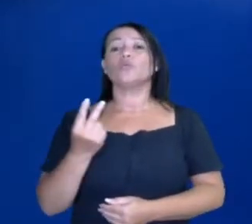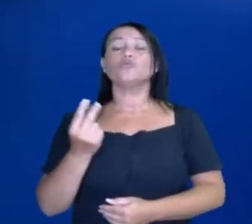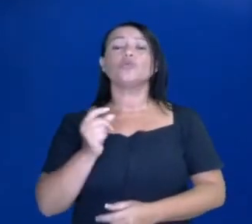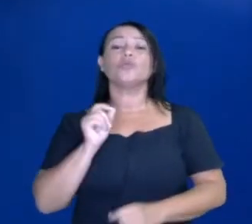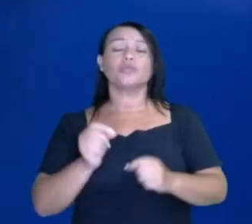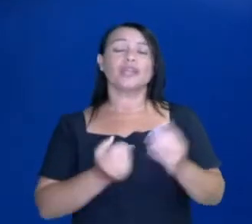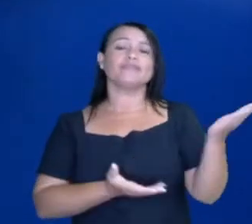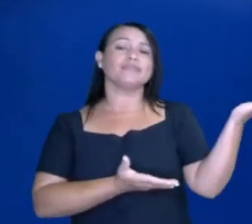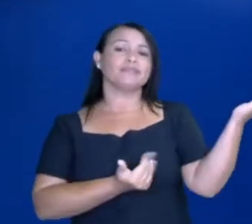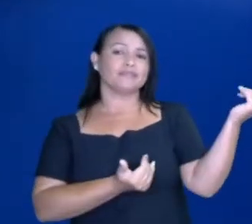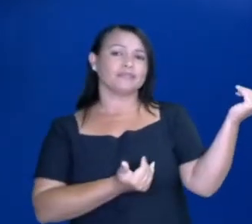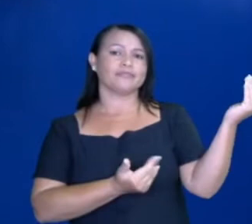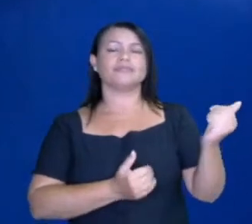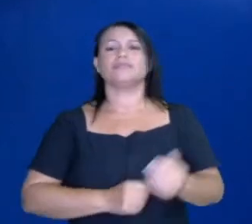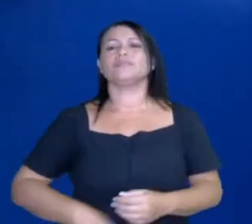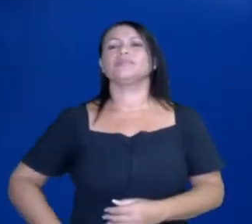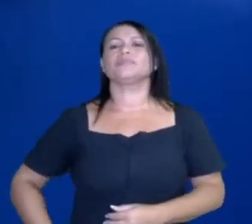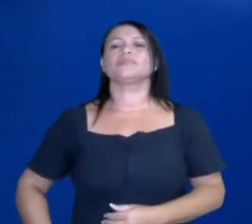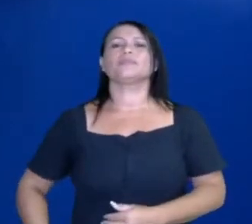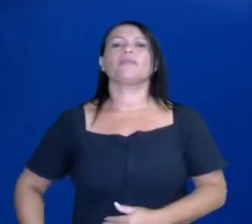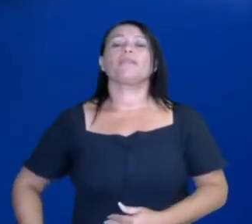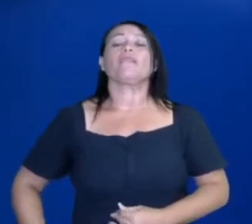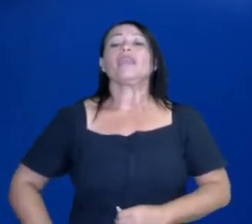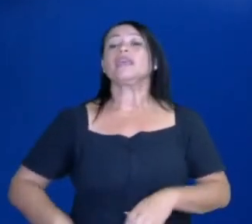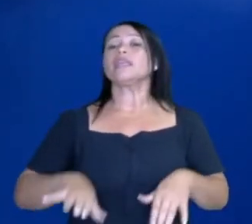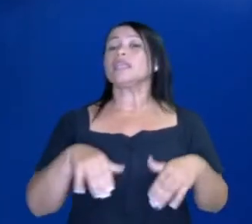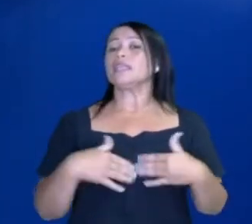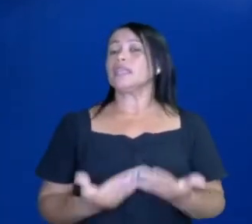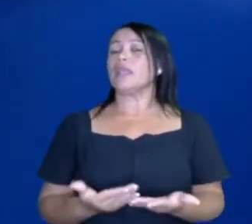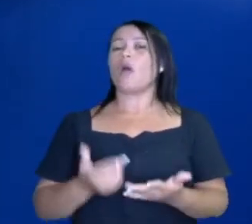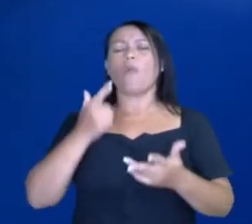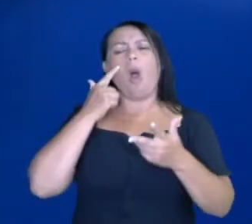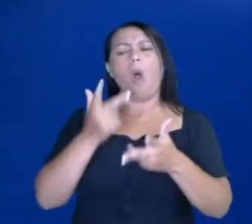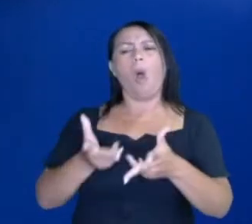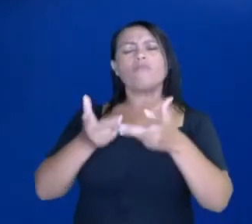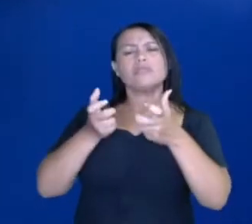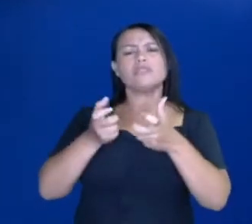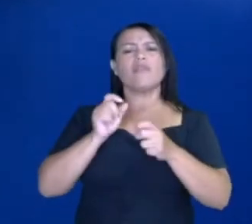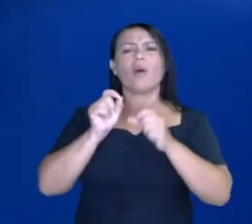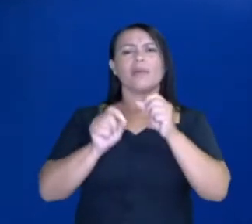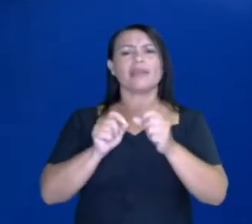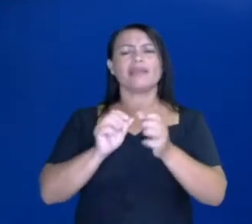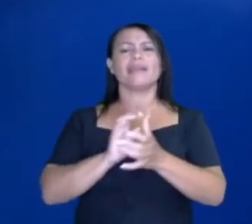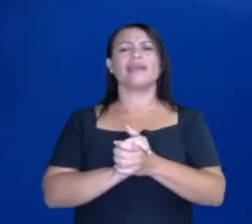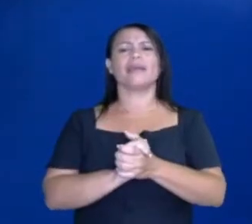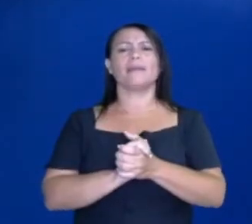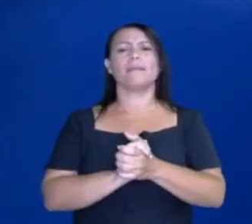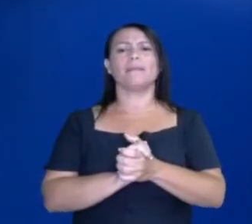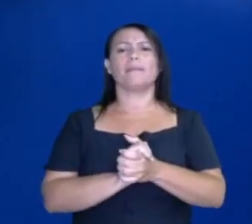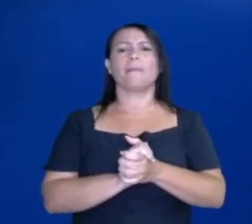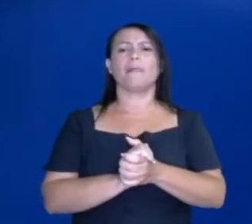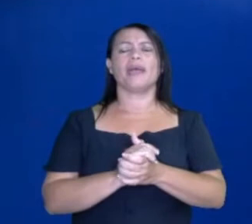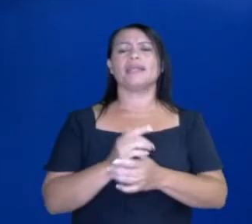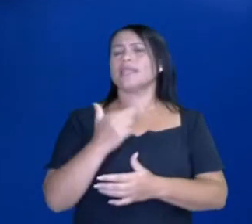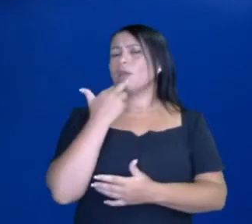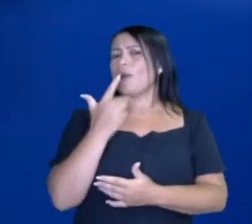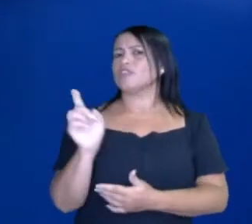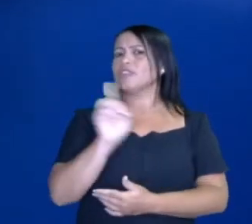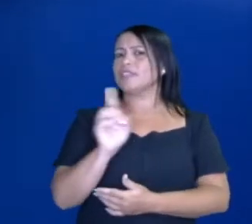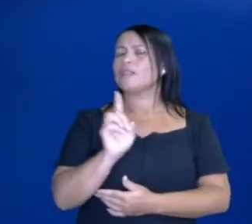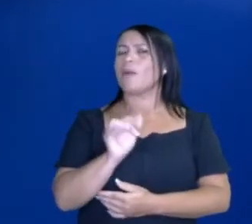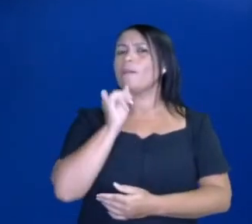são adolescentes. Né? Então, ao observar essa linguagem não verbal, as